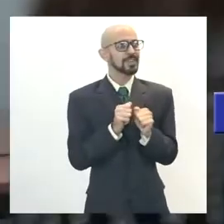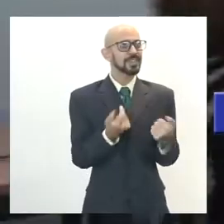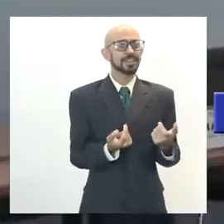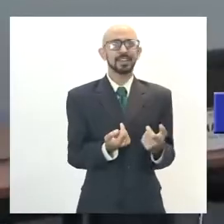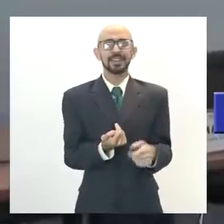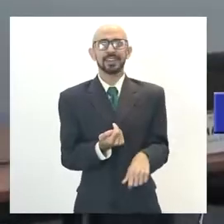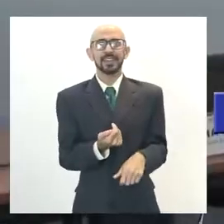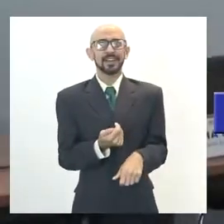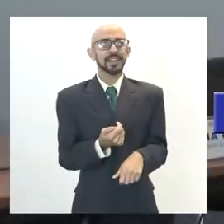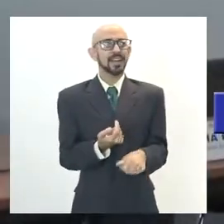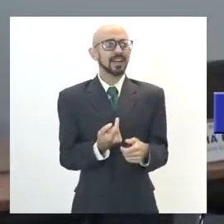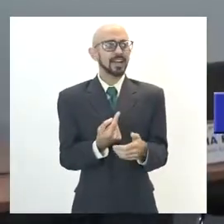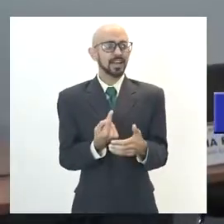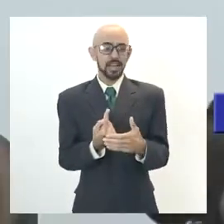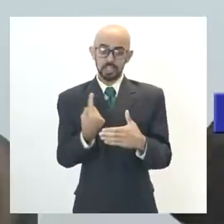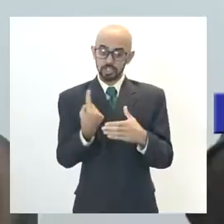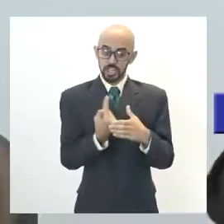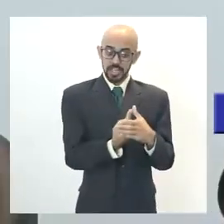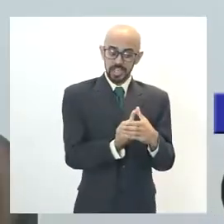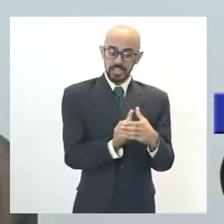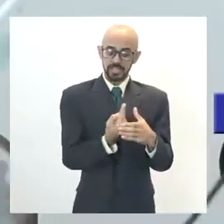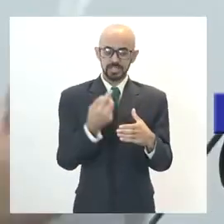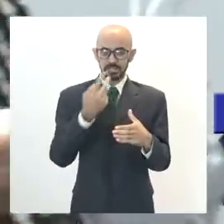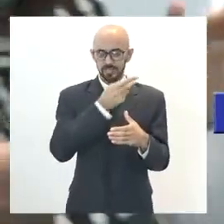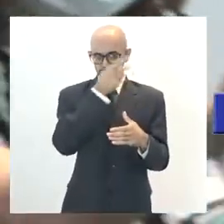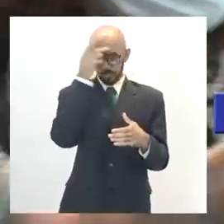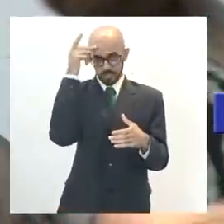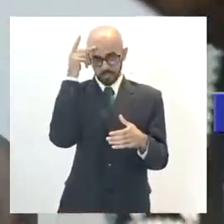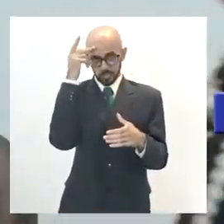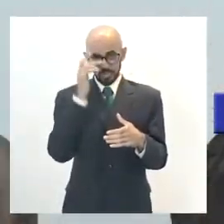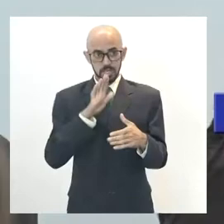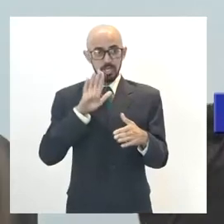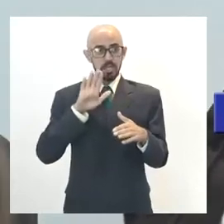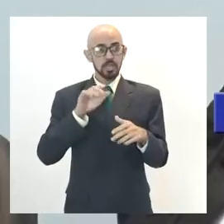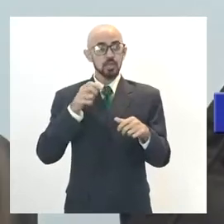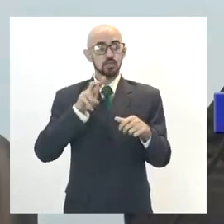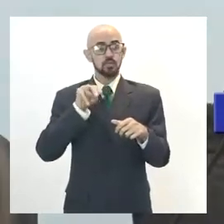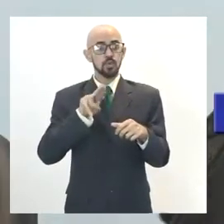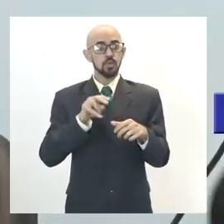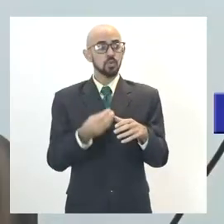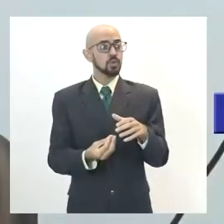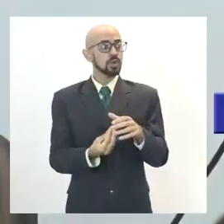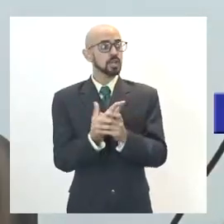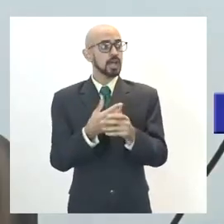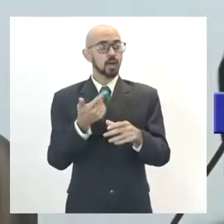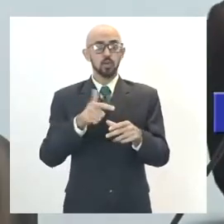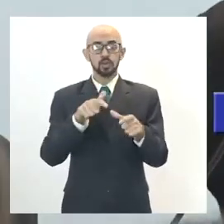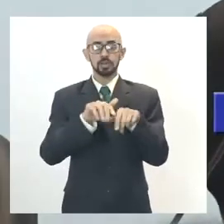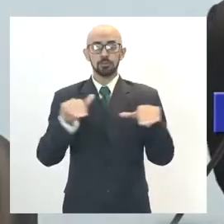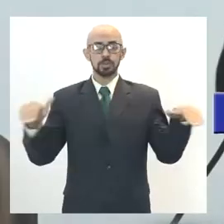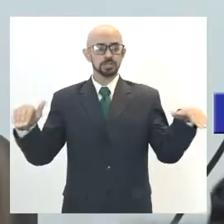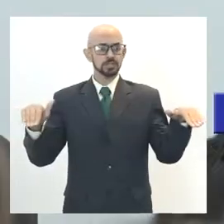a chegada não tão rigorosamente e vou formar a próxima mesa